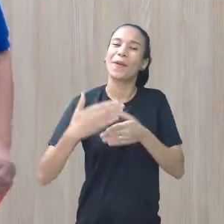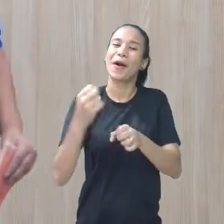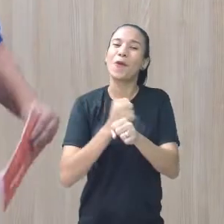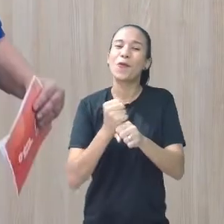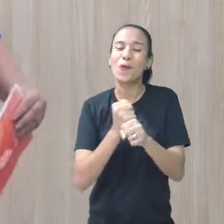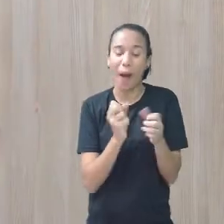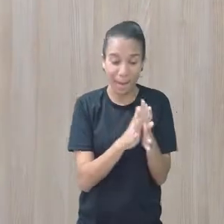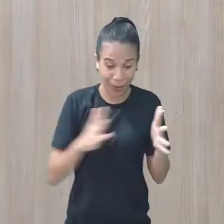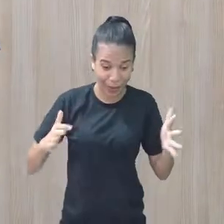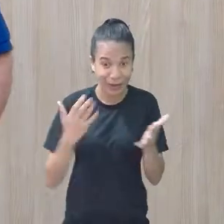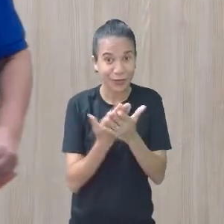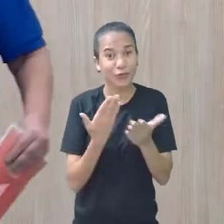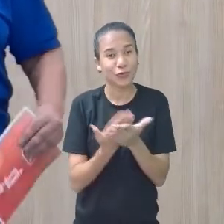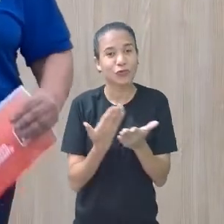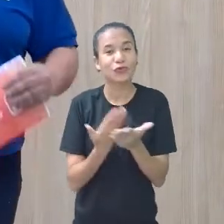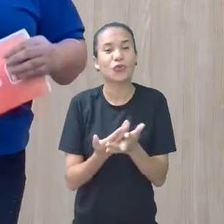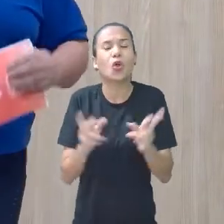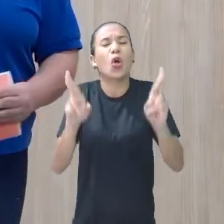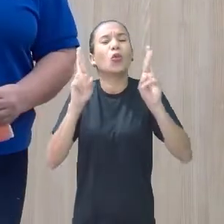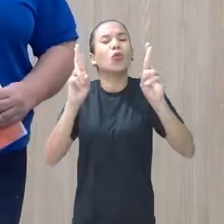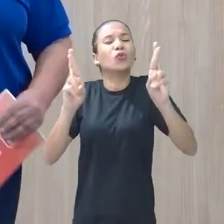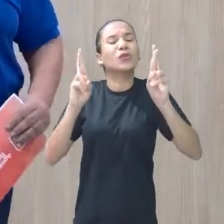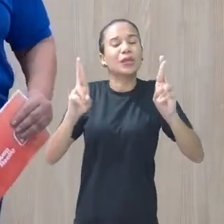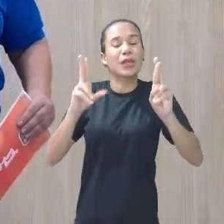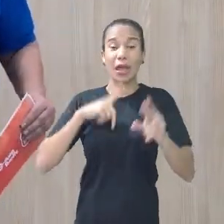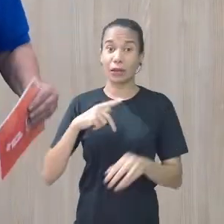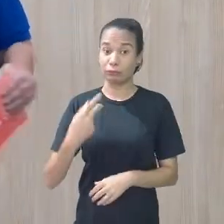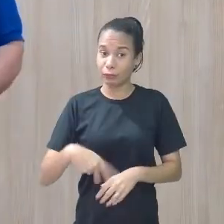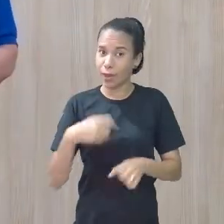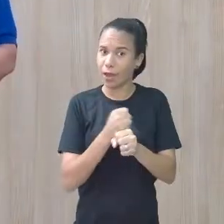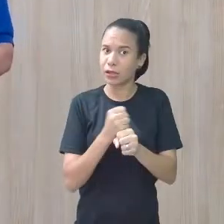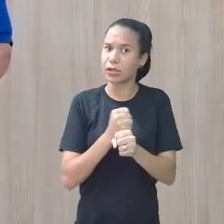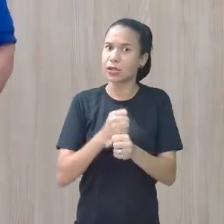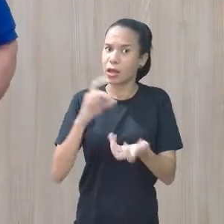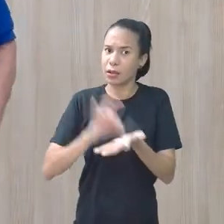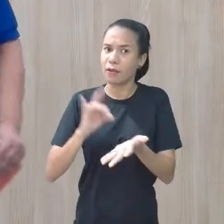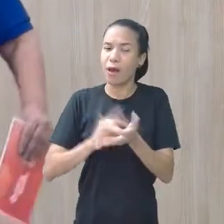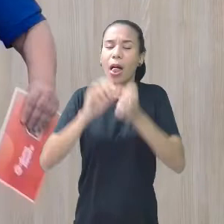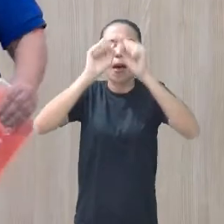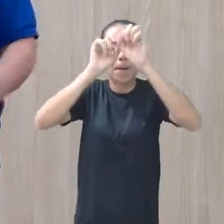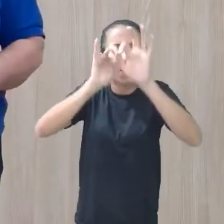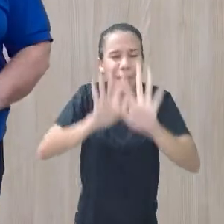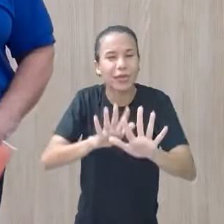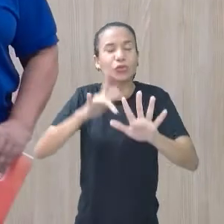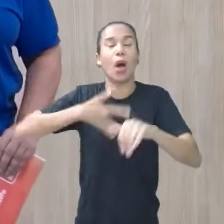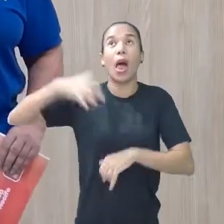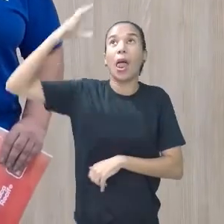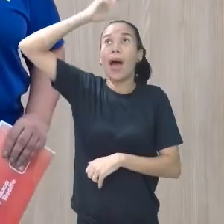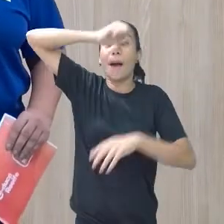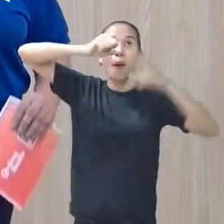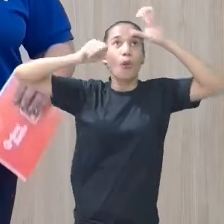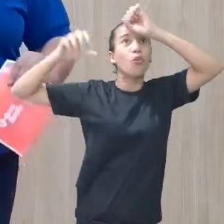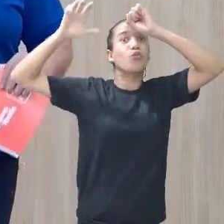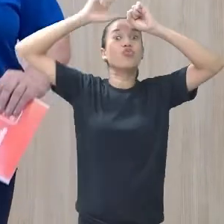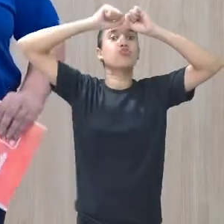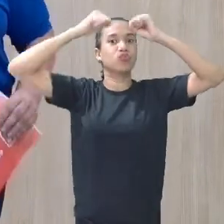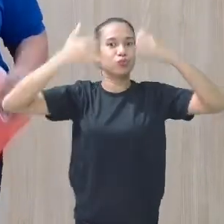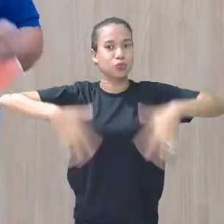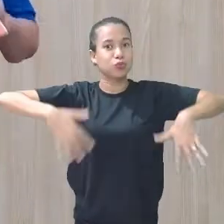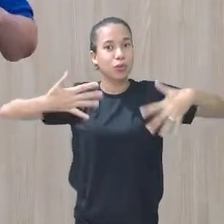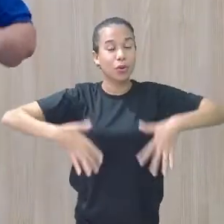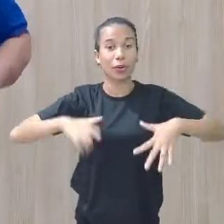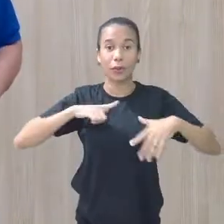ano letivo e eu desejo a todos um ano muito proveitoso, muito abençoado e de muita aprendizagem.